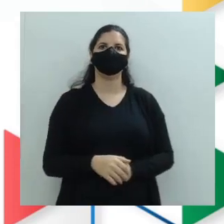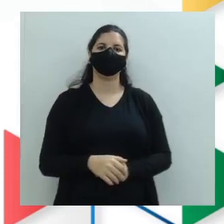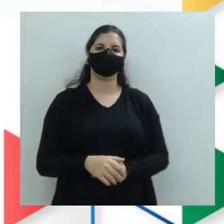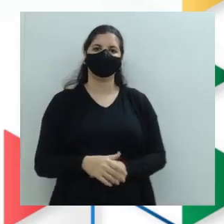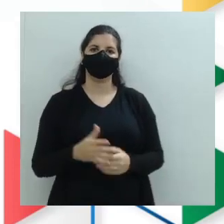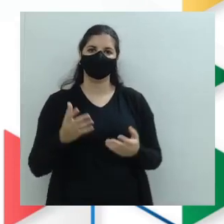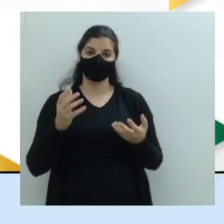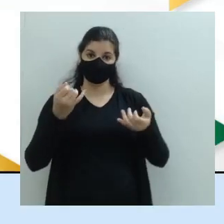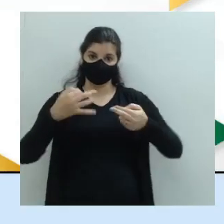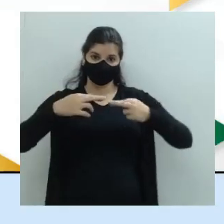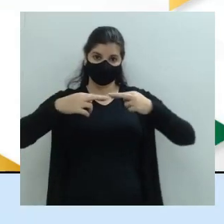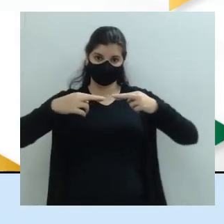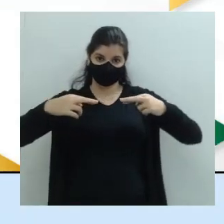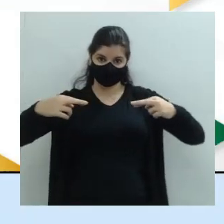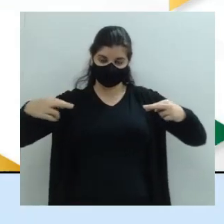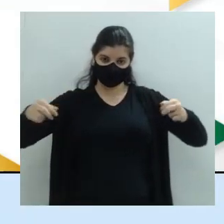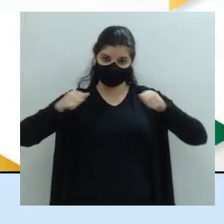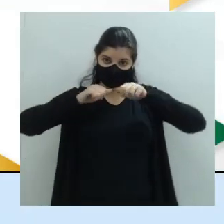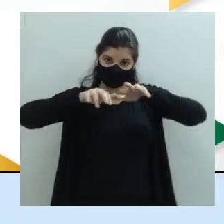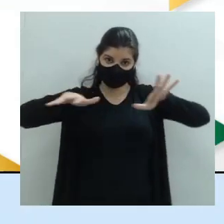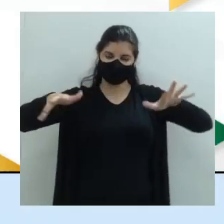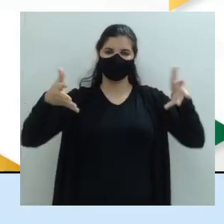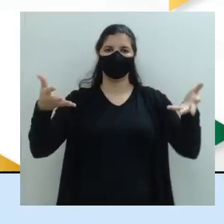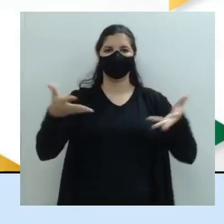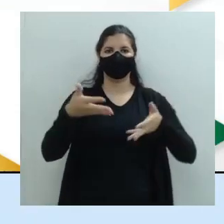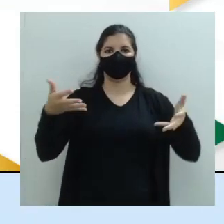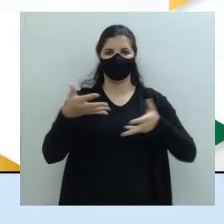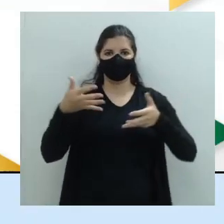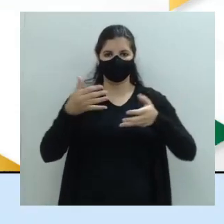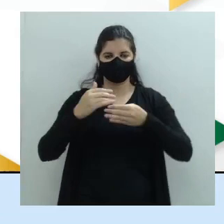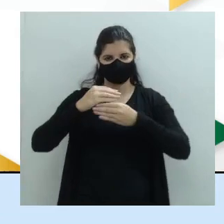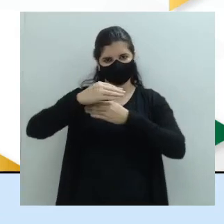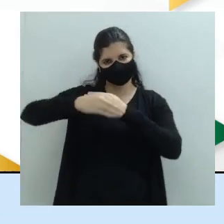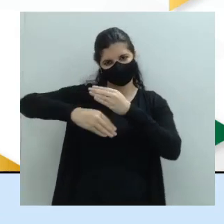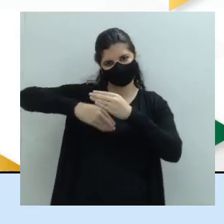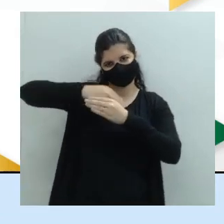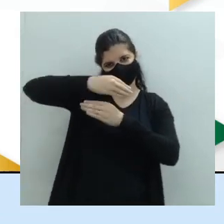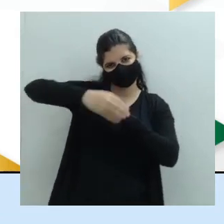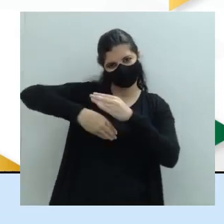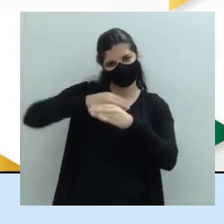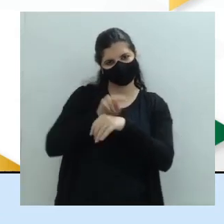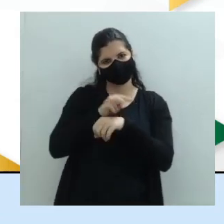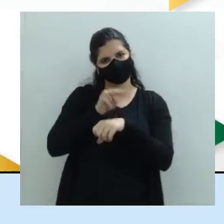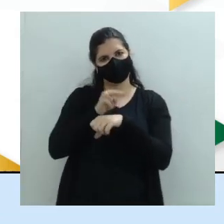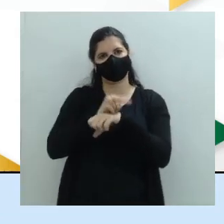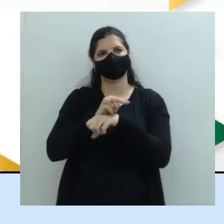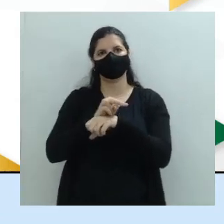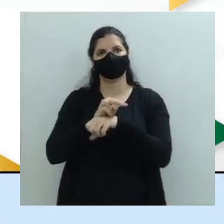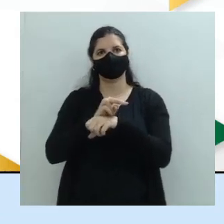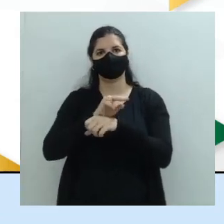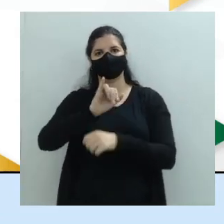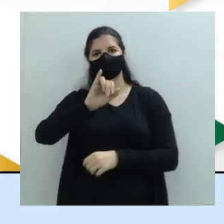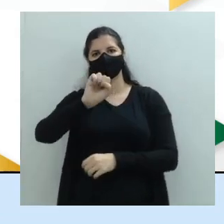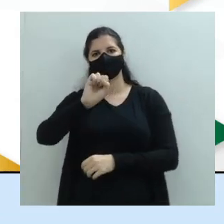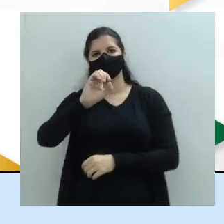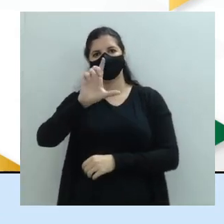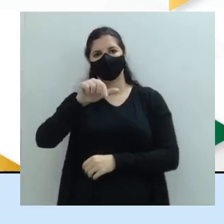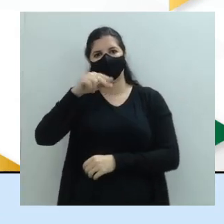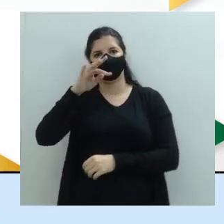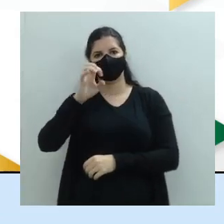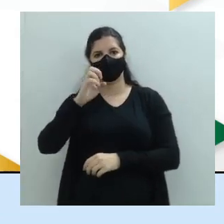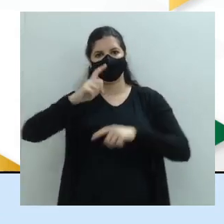falei sobre condutores, agora vamos falar sobre isolantes. O que são isolantes? Os